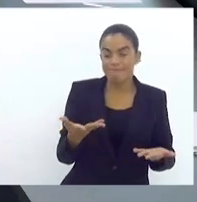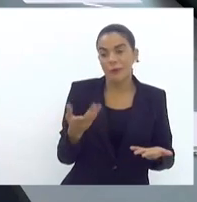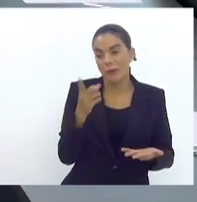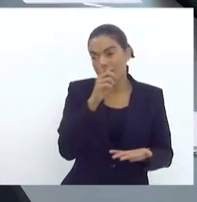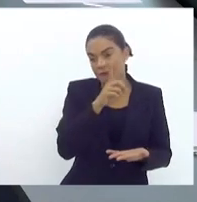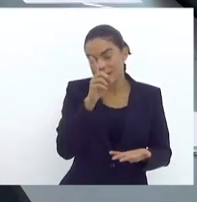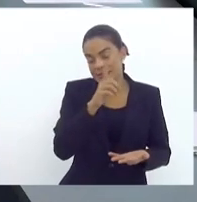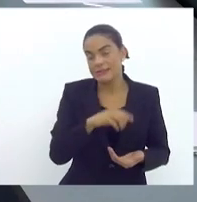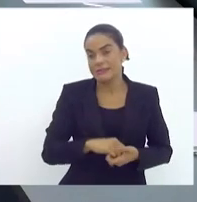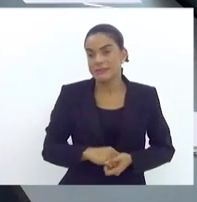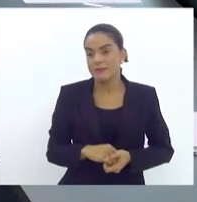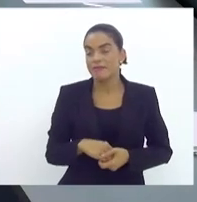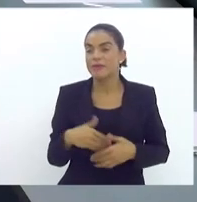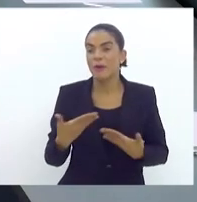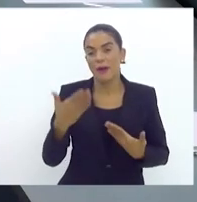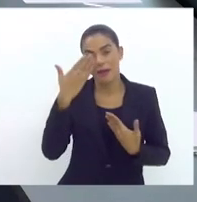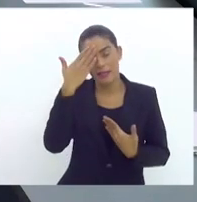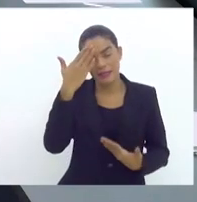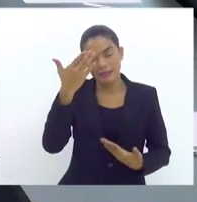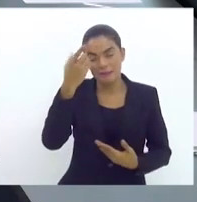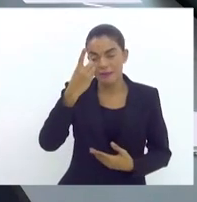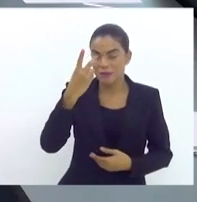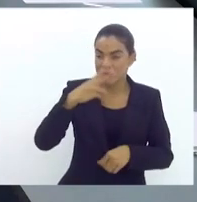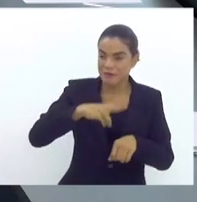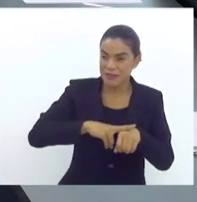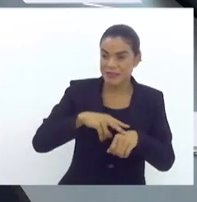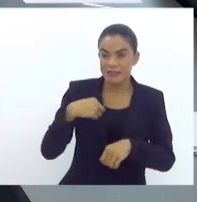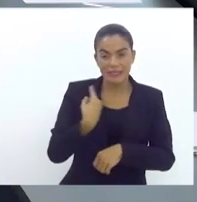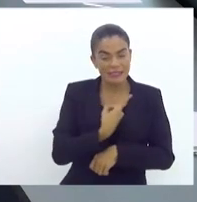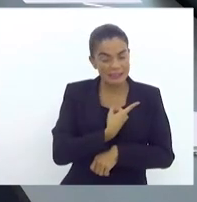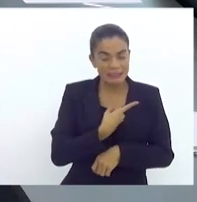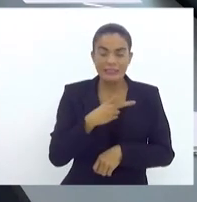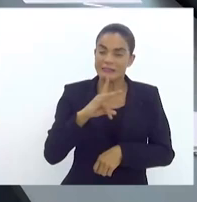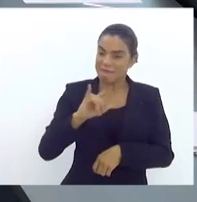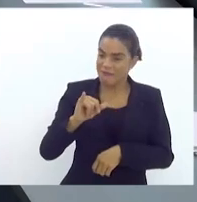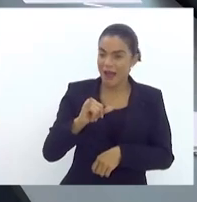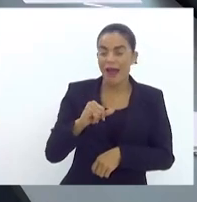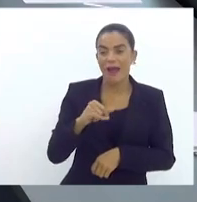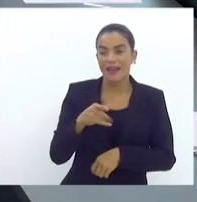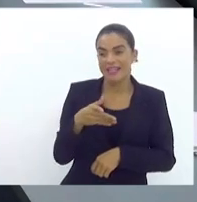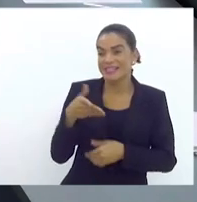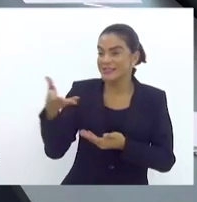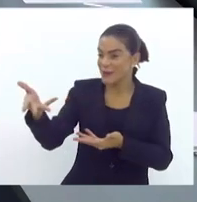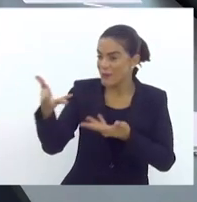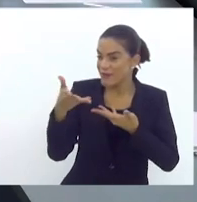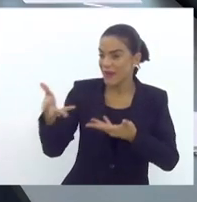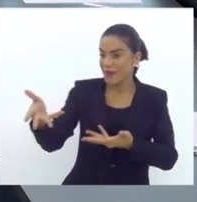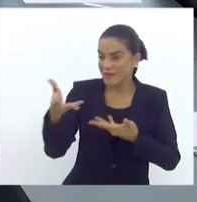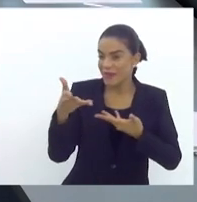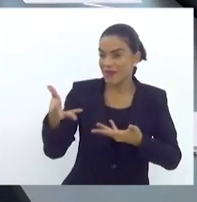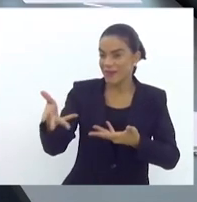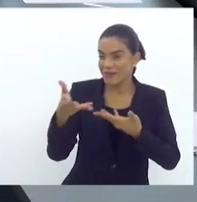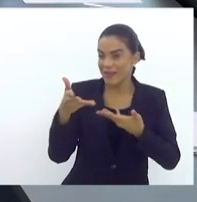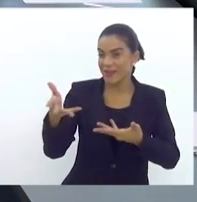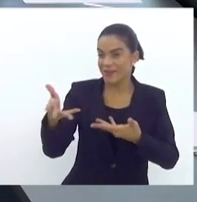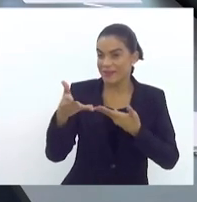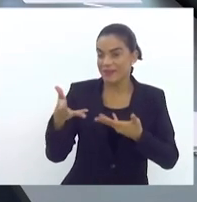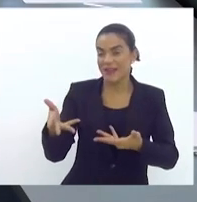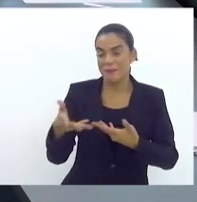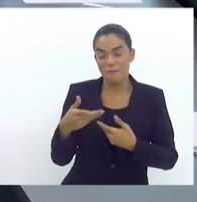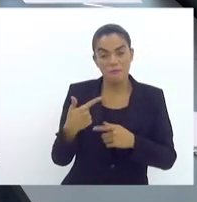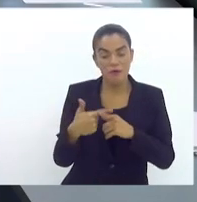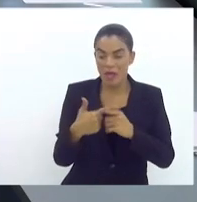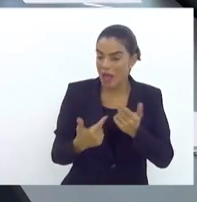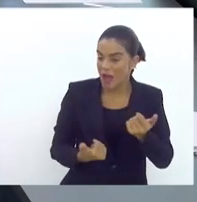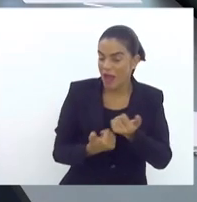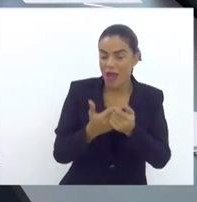deficiência e aqui agradecer mais uma vez e dizer que a gente vai realmente acionar muito né deputada mata Rocha que é a contribuição foi muito